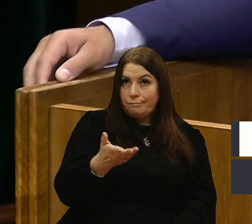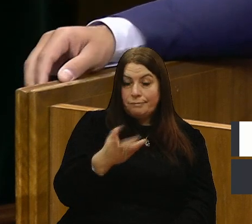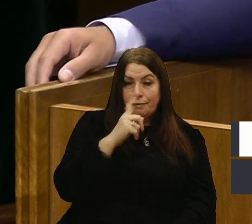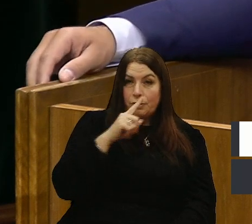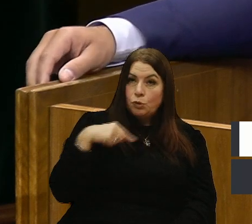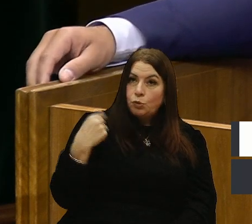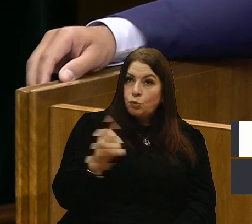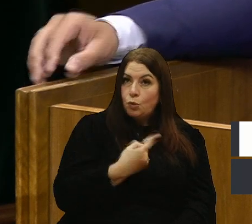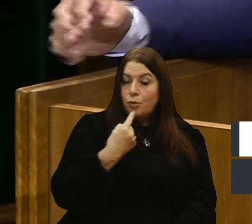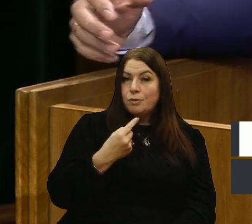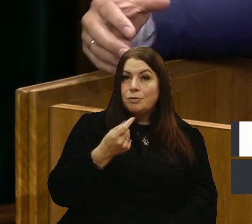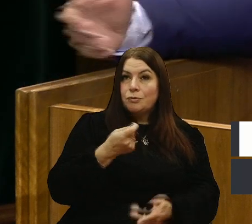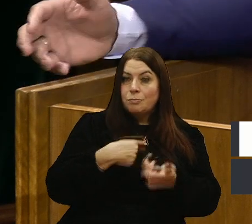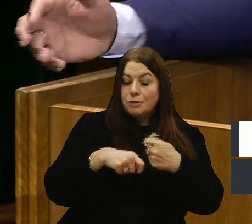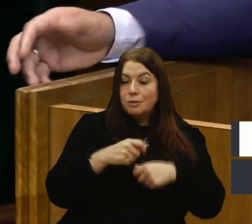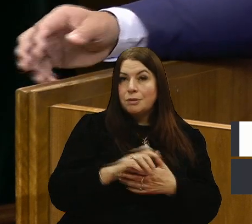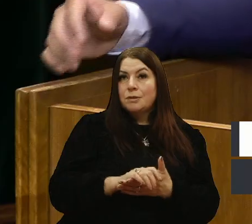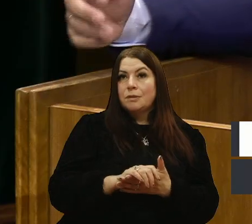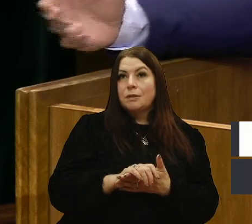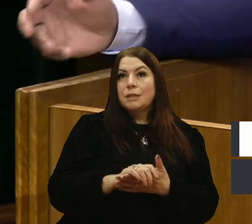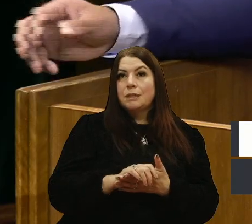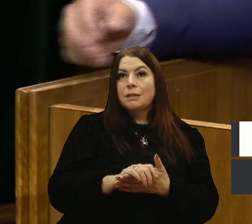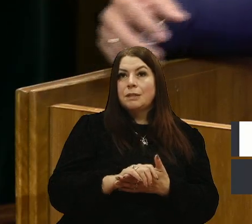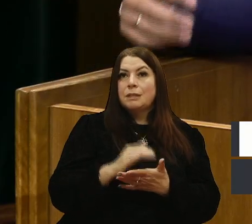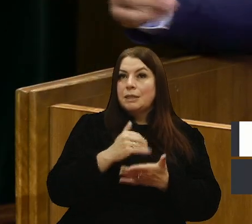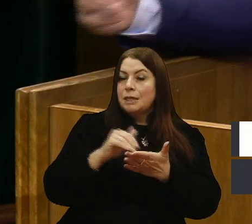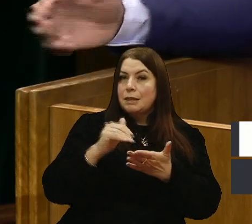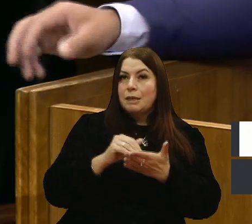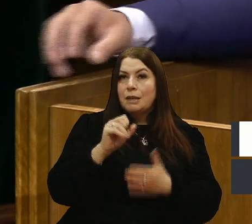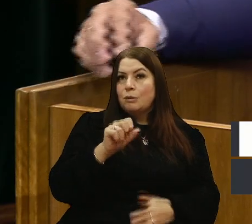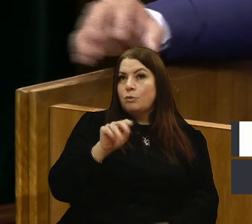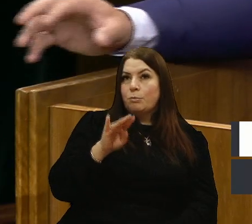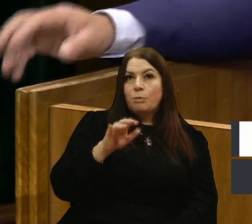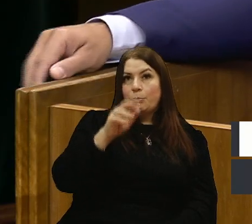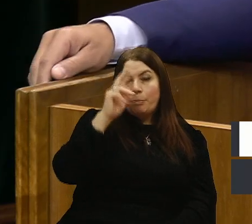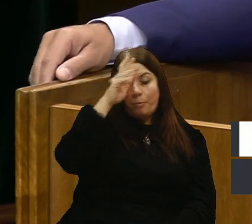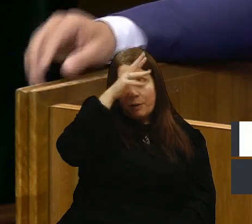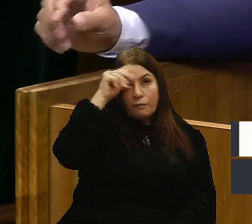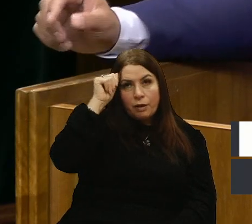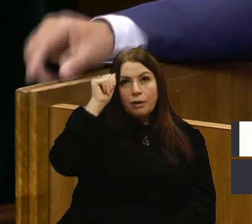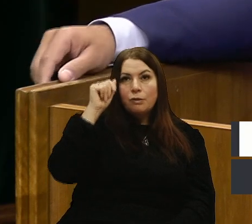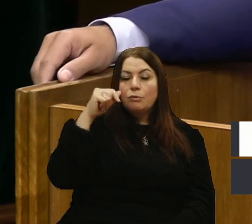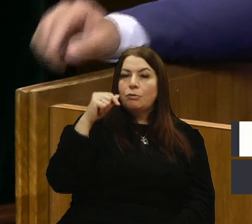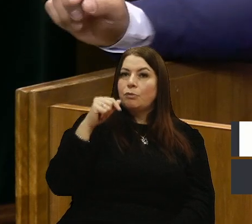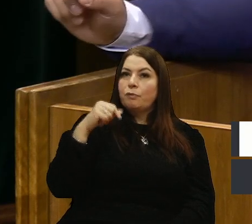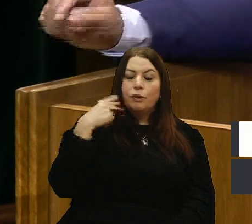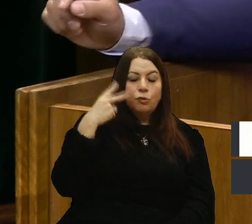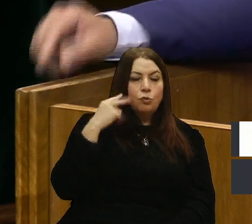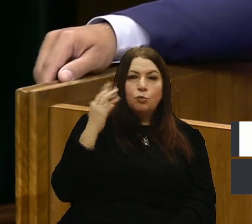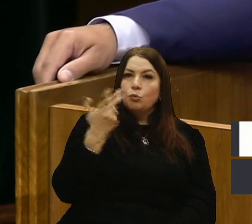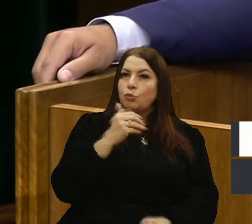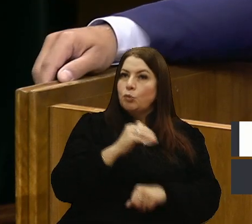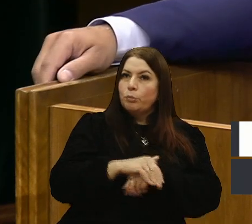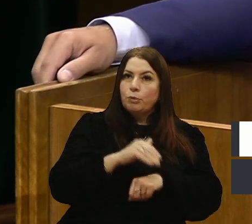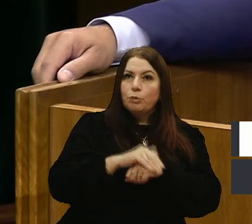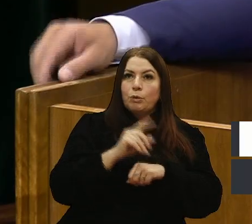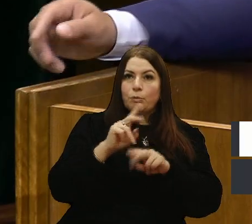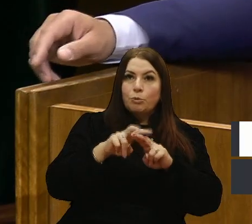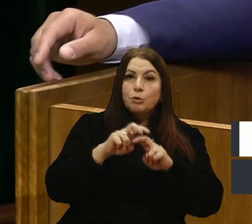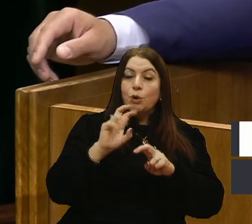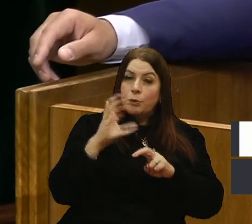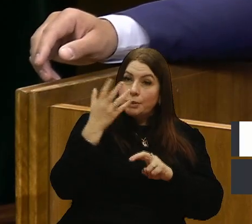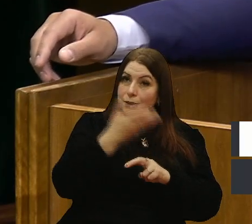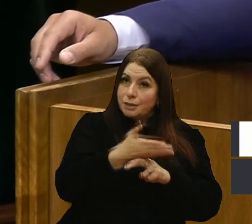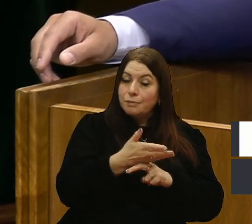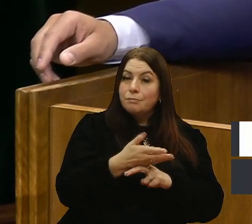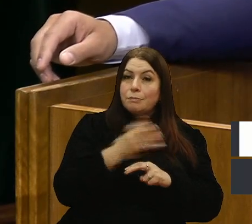nossa da administração, secretários, subprefeito, vereador, enfim, todos nós somos culpados por isso que aconteceu aí, por